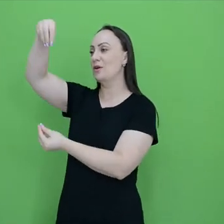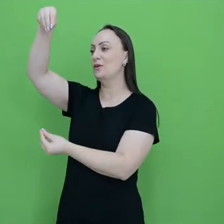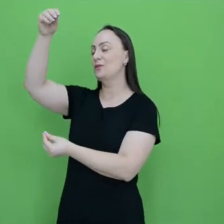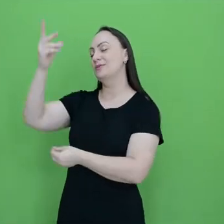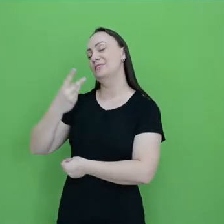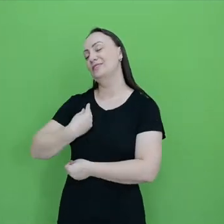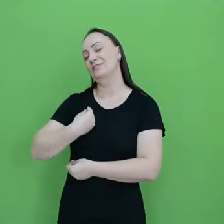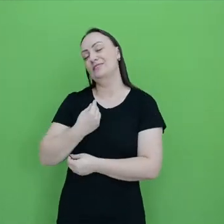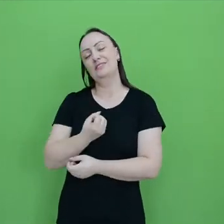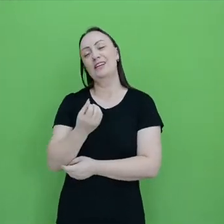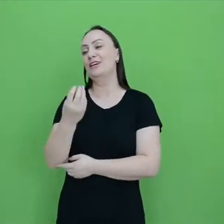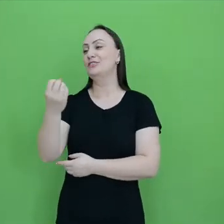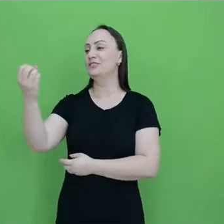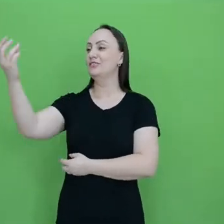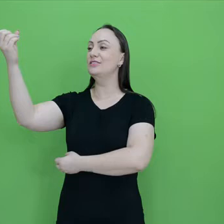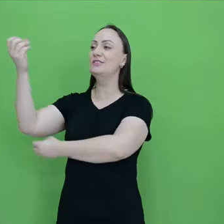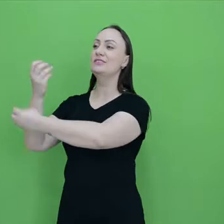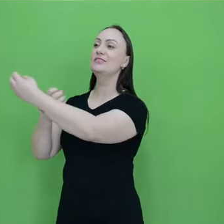alma viajante.